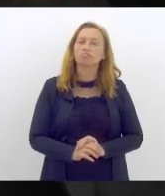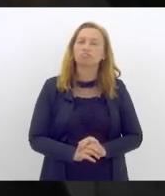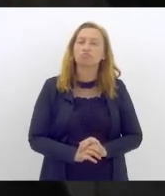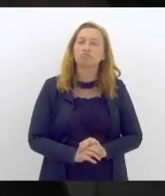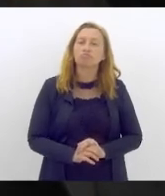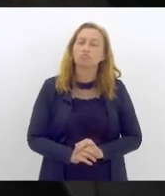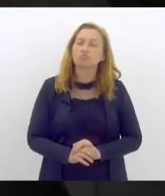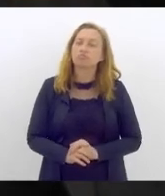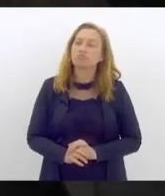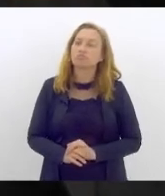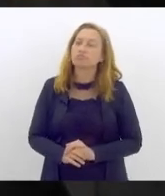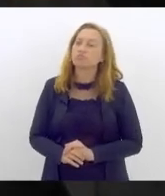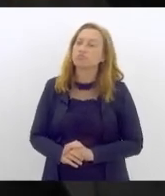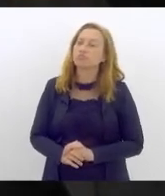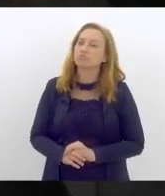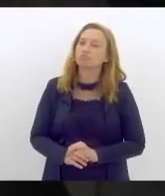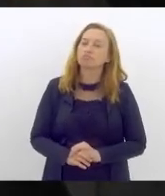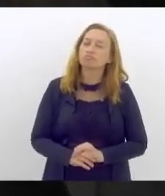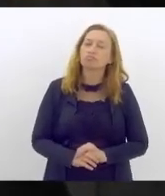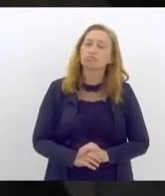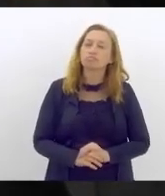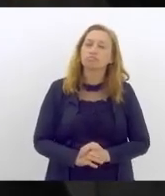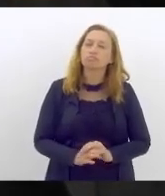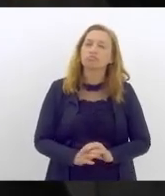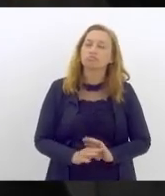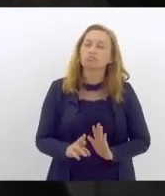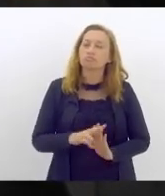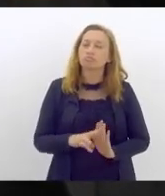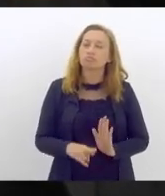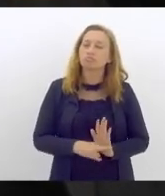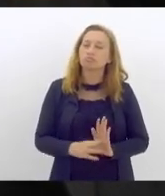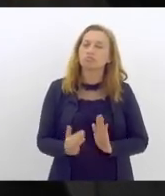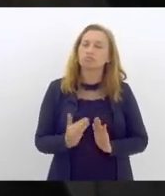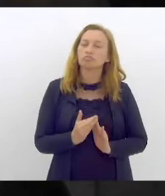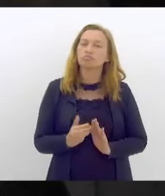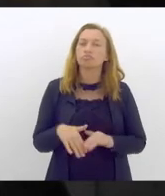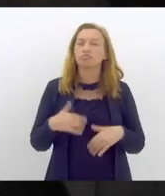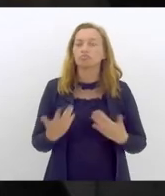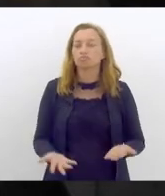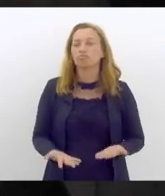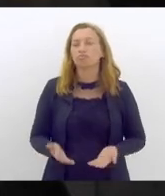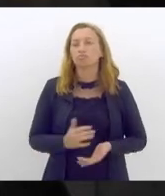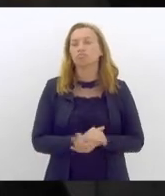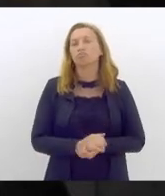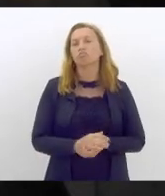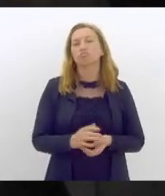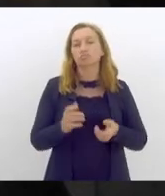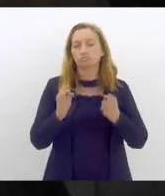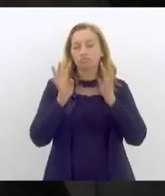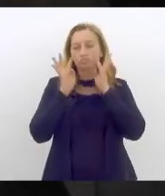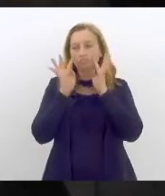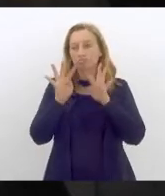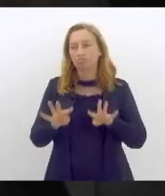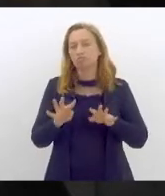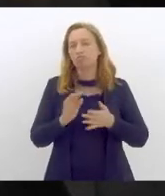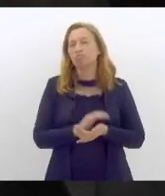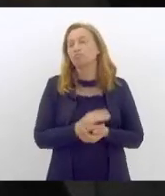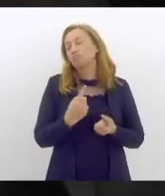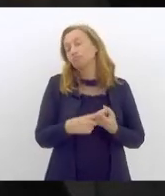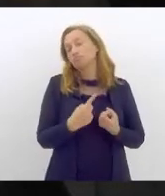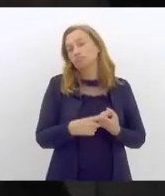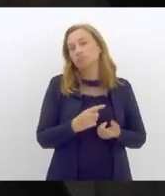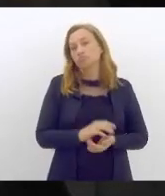preconiza o regimento interno da casa então estamos chamando atenção porque